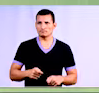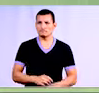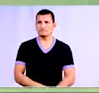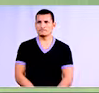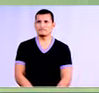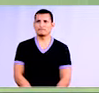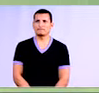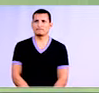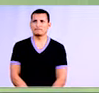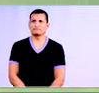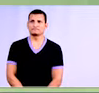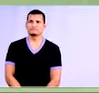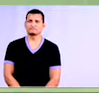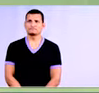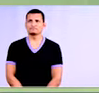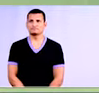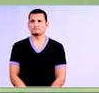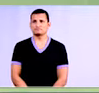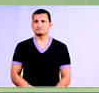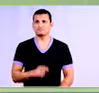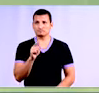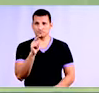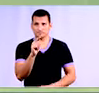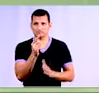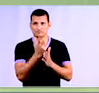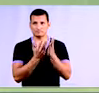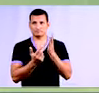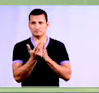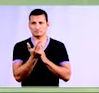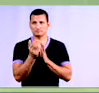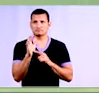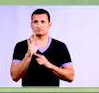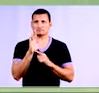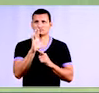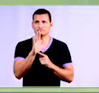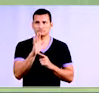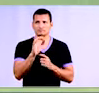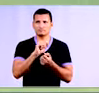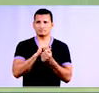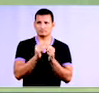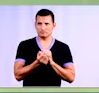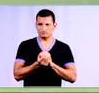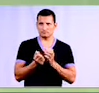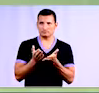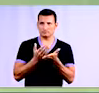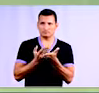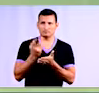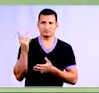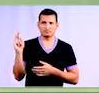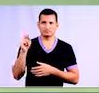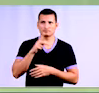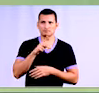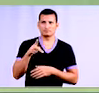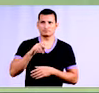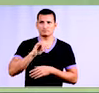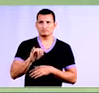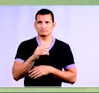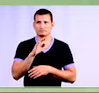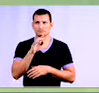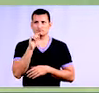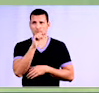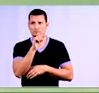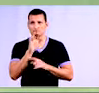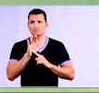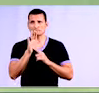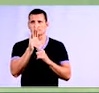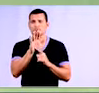Aqui, nessa ilustração adaptada do livro do professor JB, é